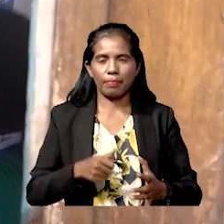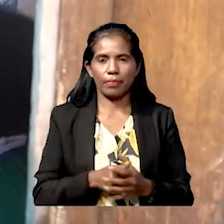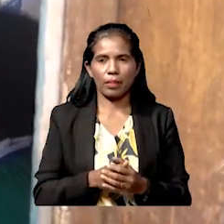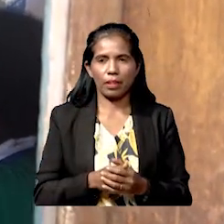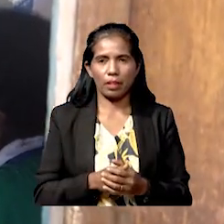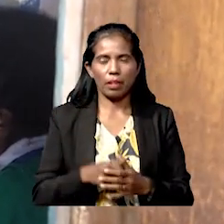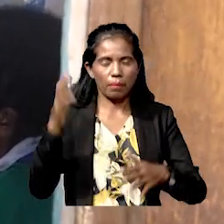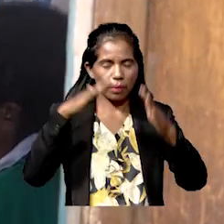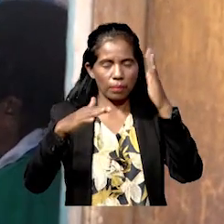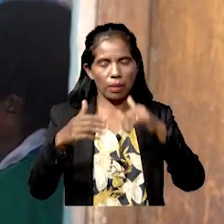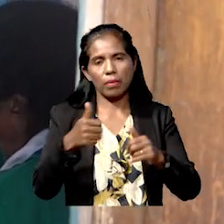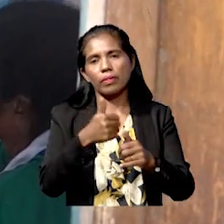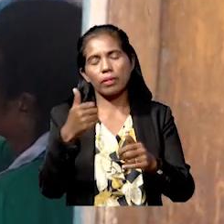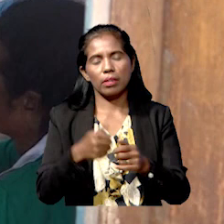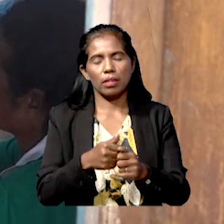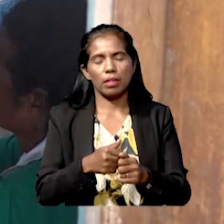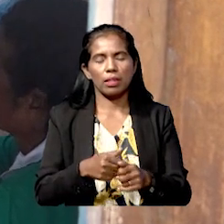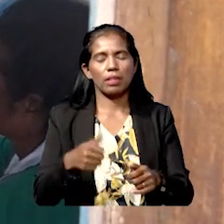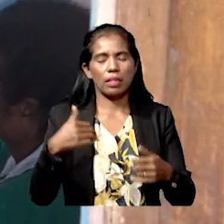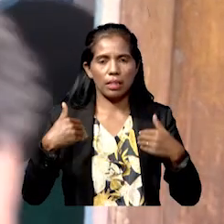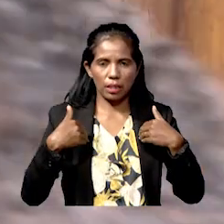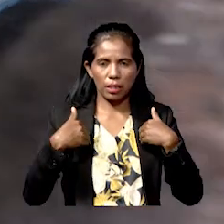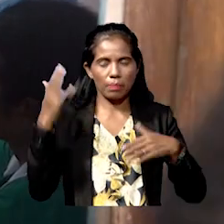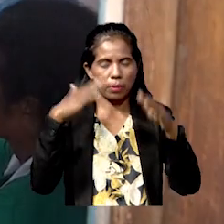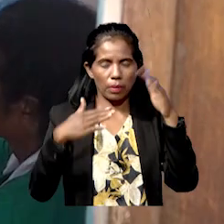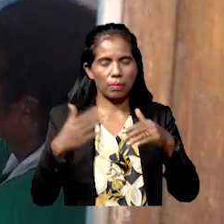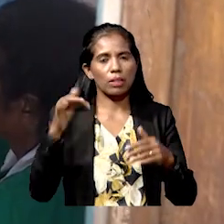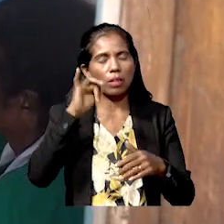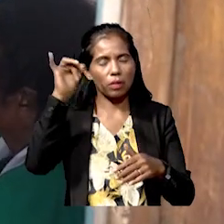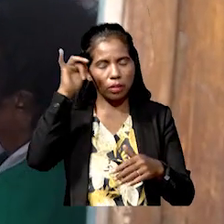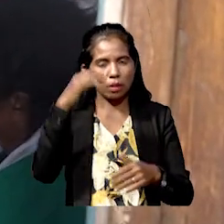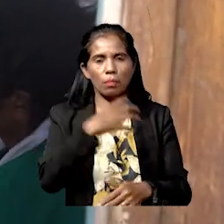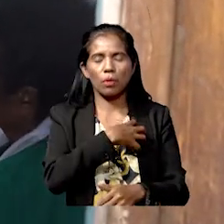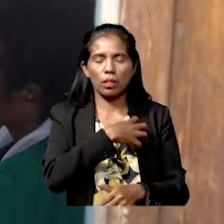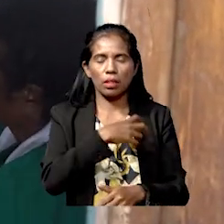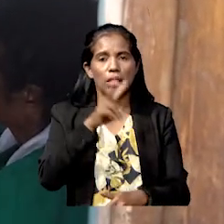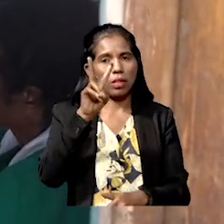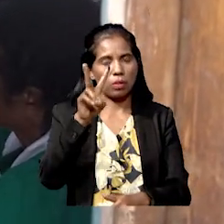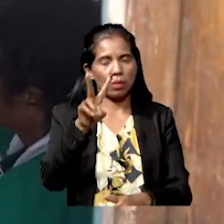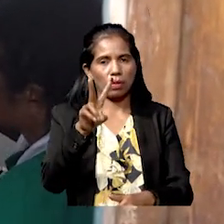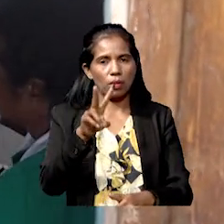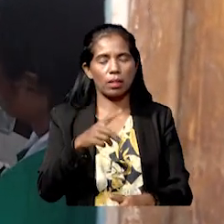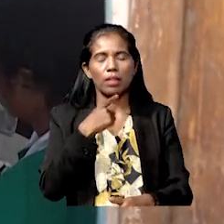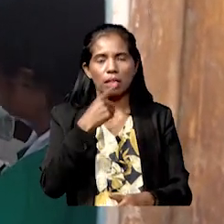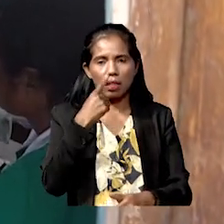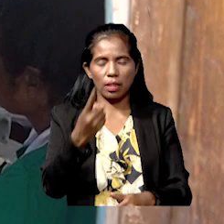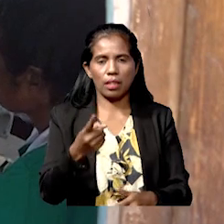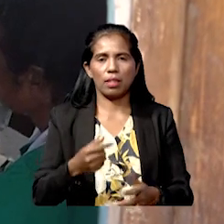situação balo que acontece nessa Orseik, elementos polícia na rua, mas até te vale